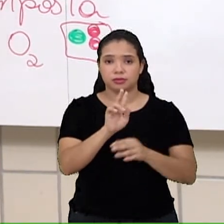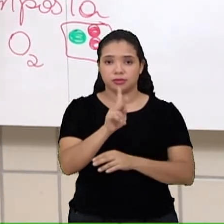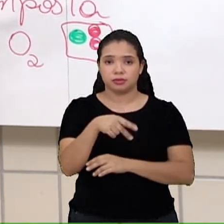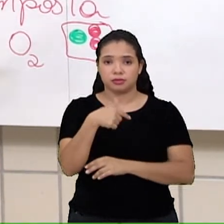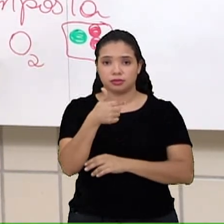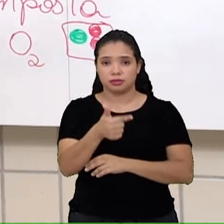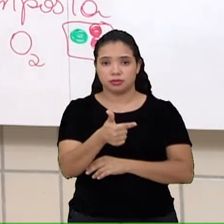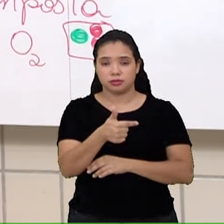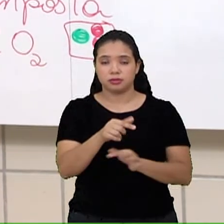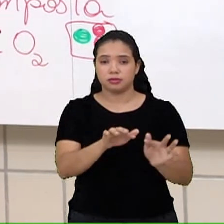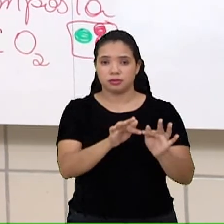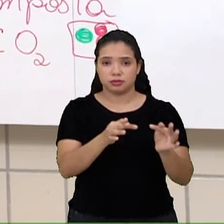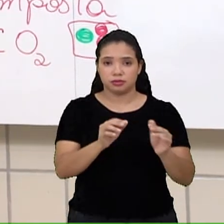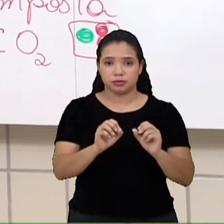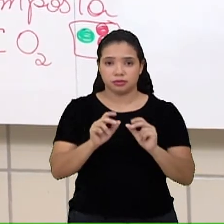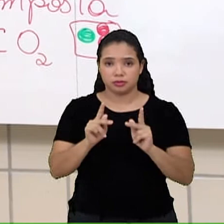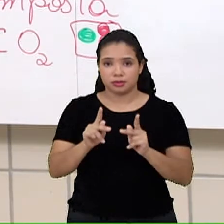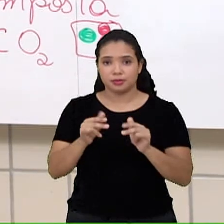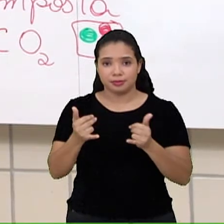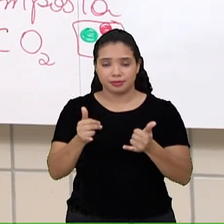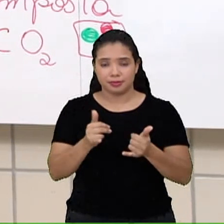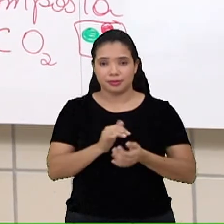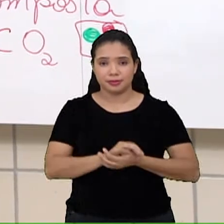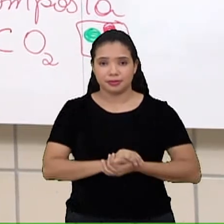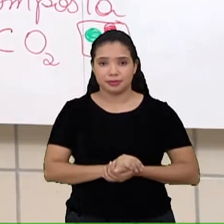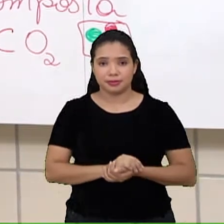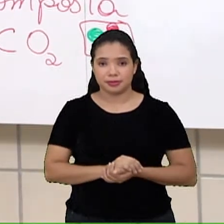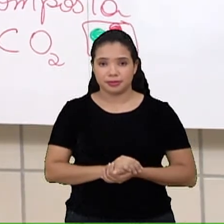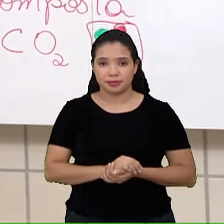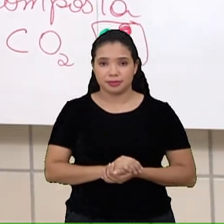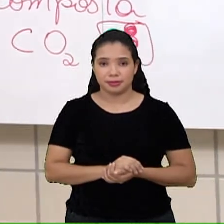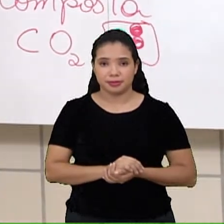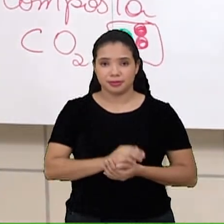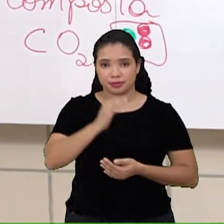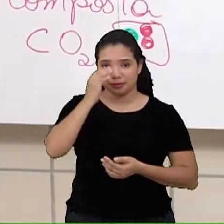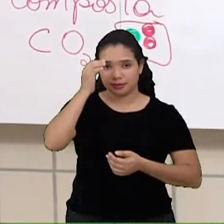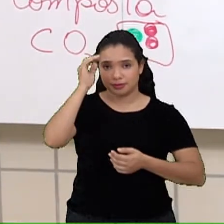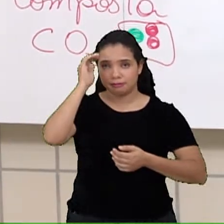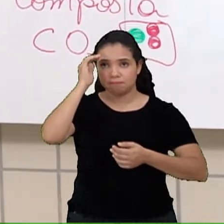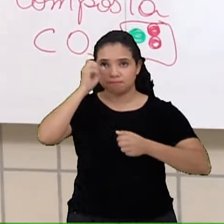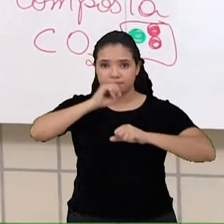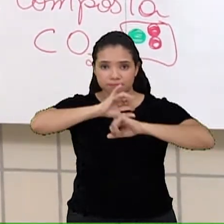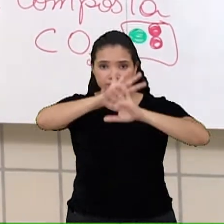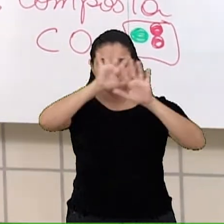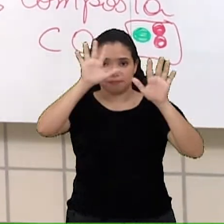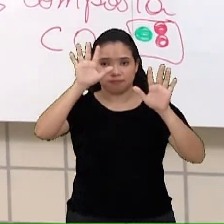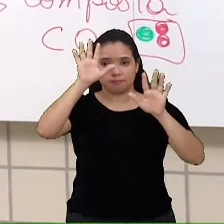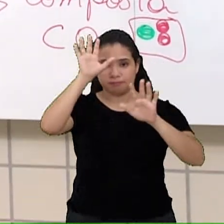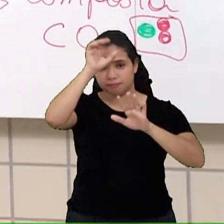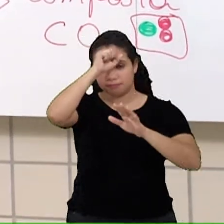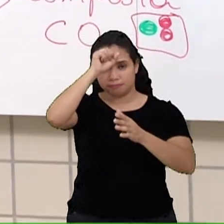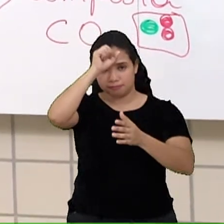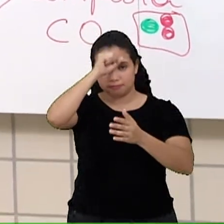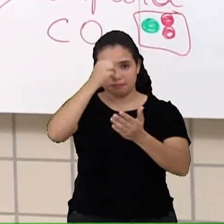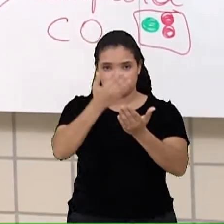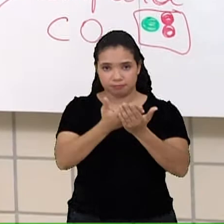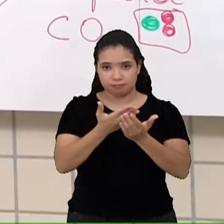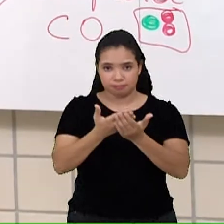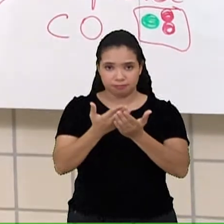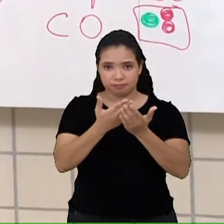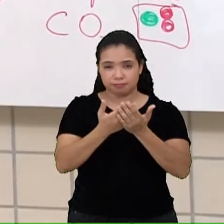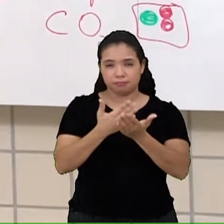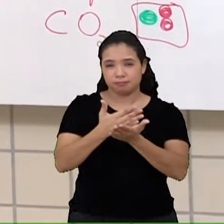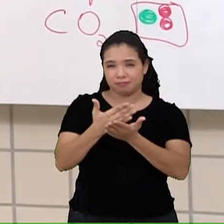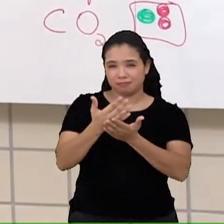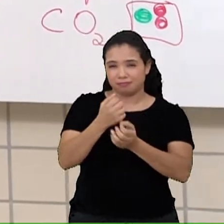química simples. Ok? Beleza? Clareou aí as ideias para vocês? Relembrou a nossa aula passada, lá no início do